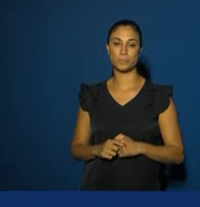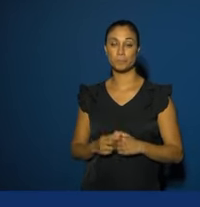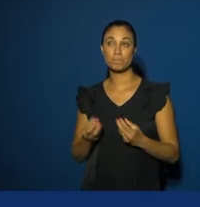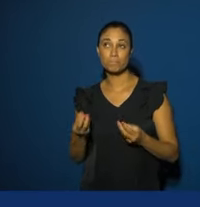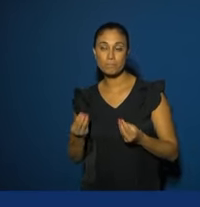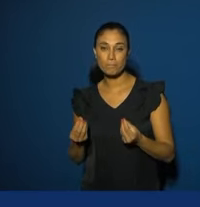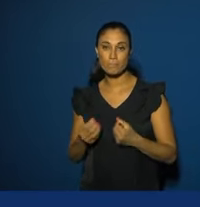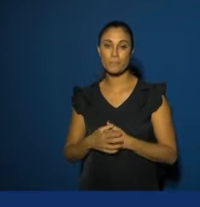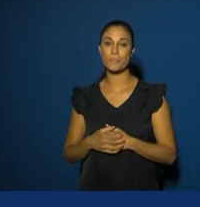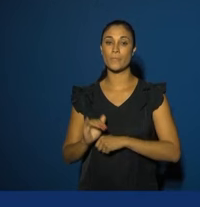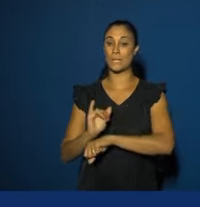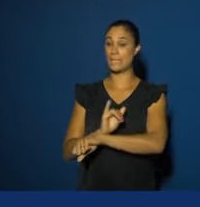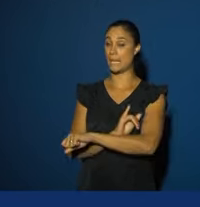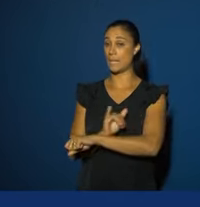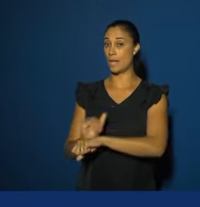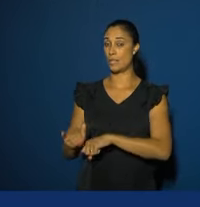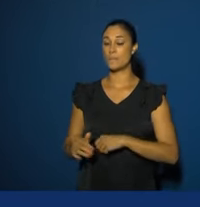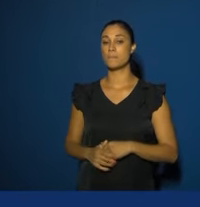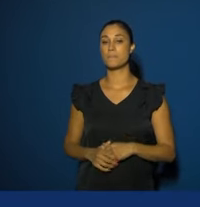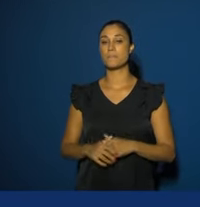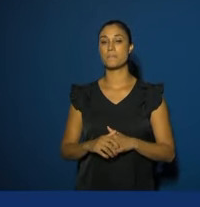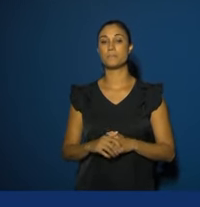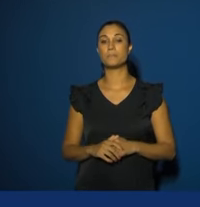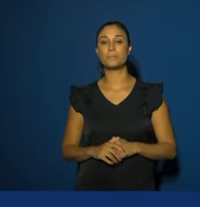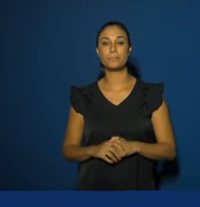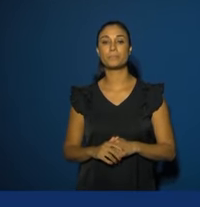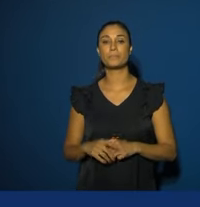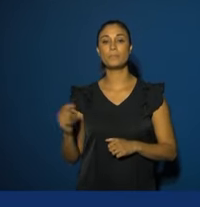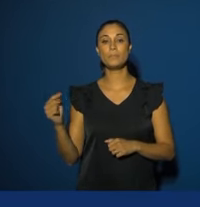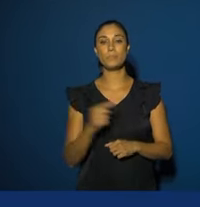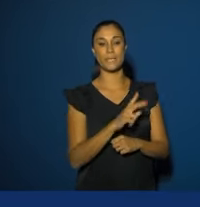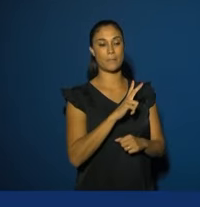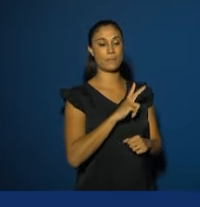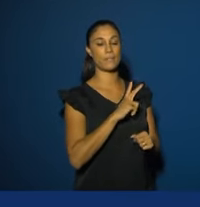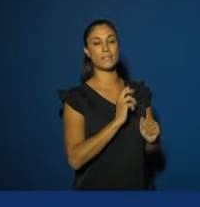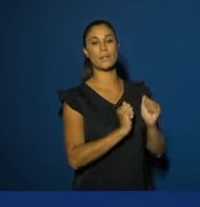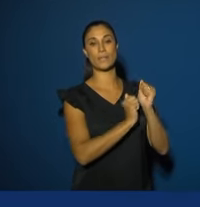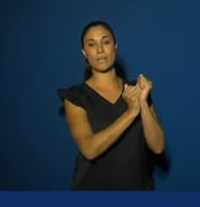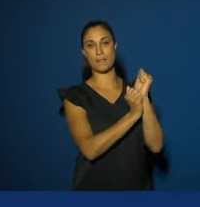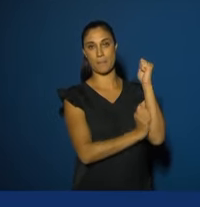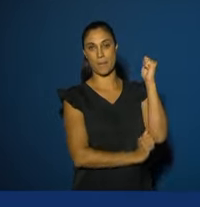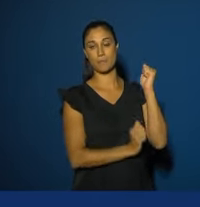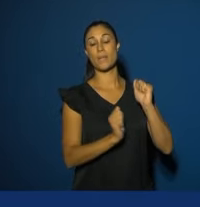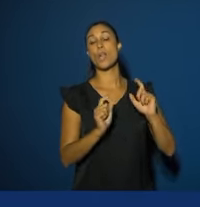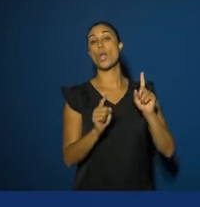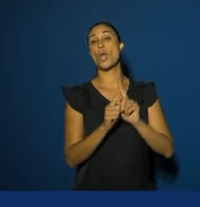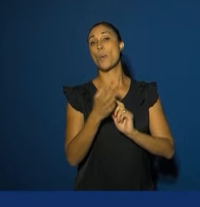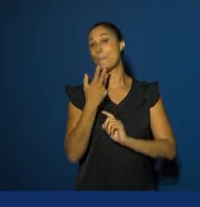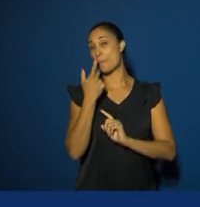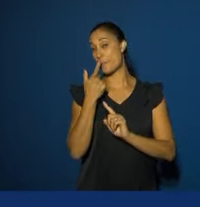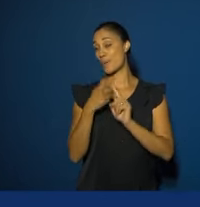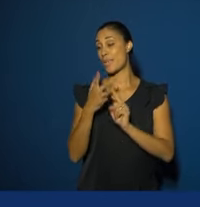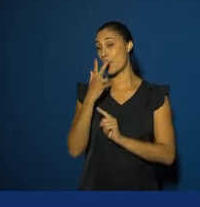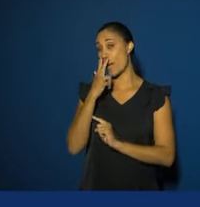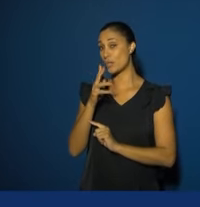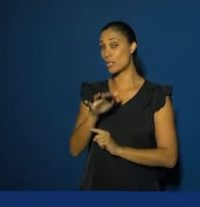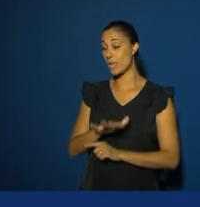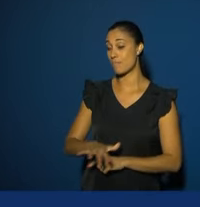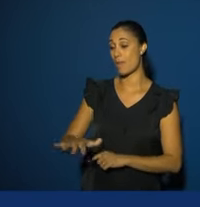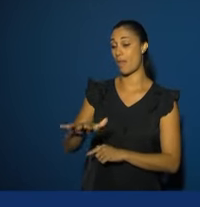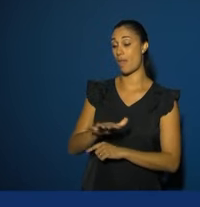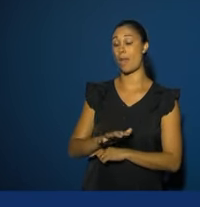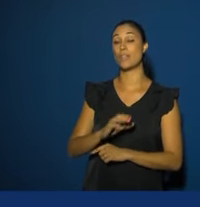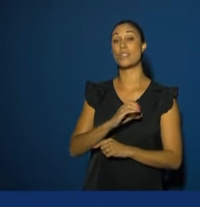eh estratégicos para esse para essa privatização da Sabesp né né porque acho que o o mercado em geral de